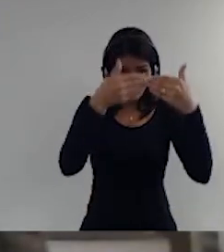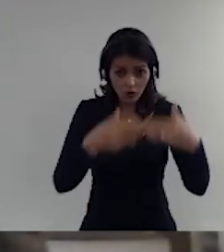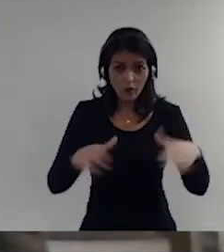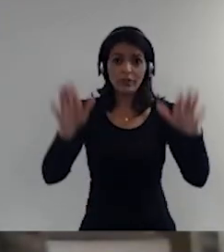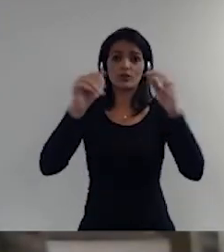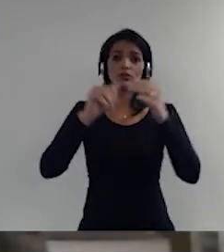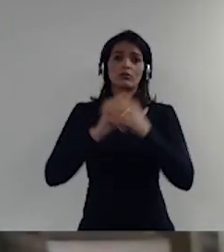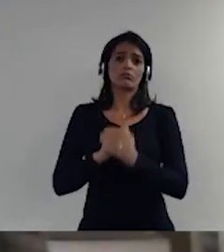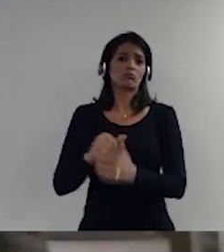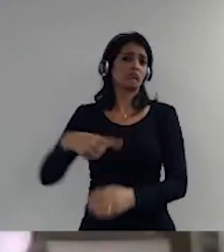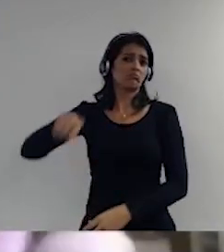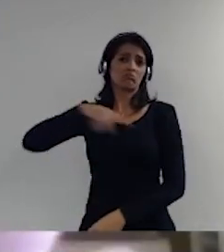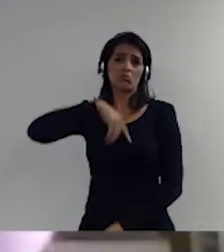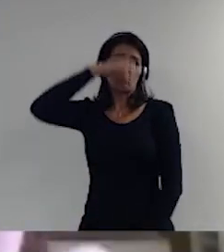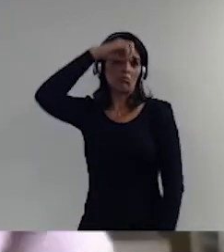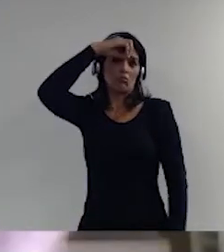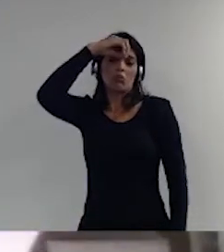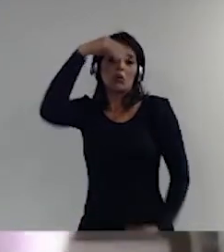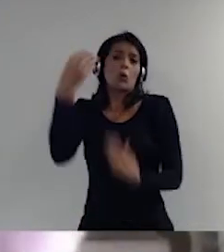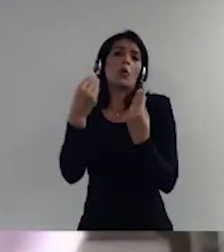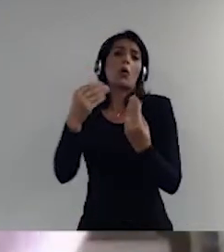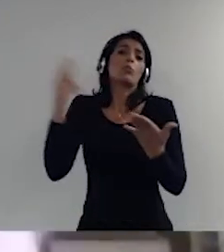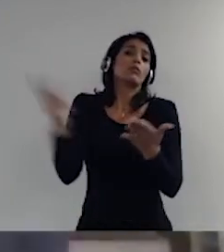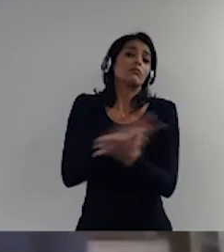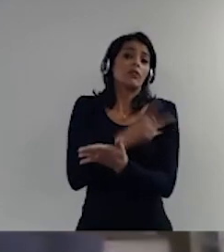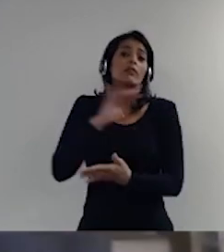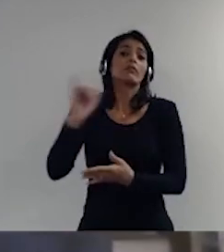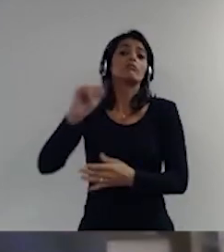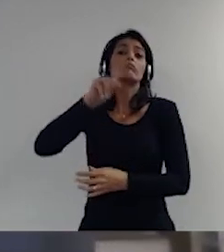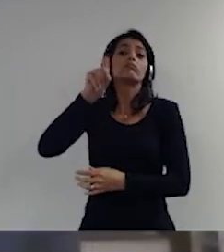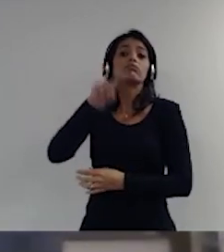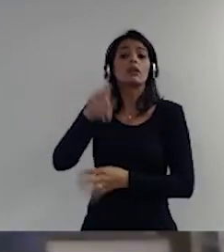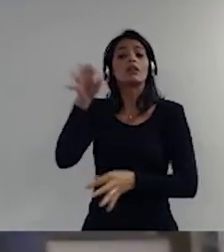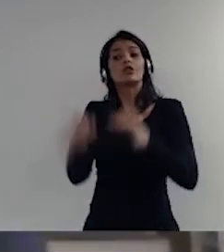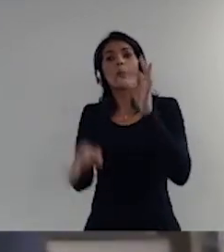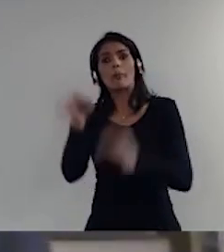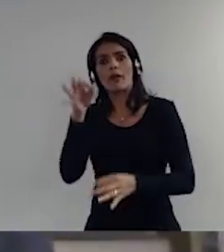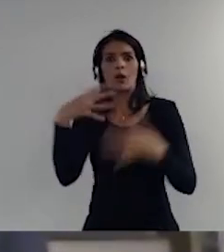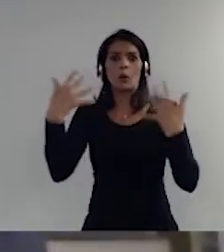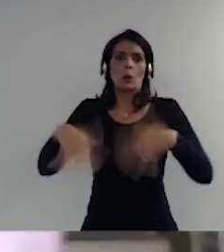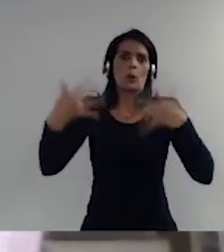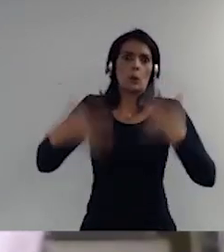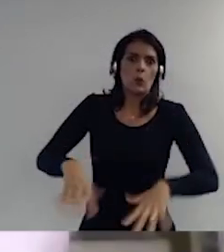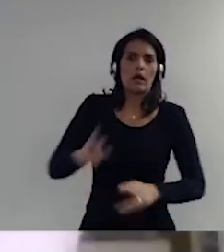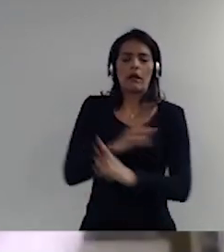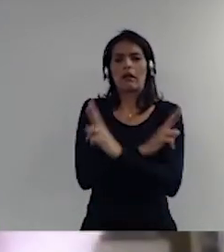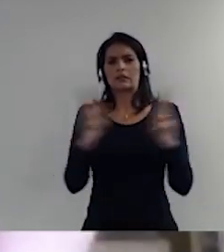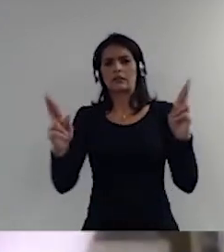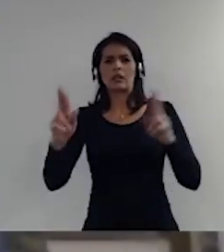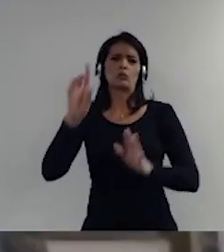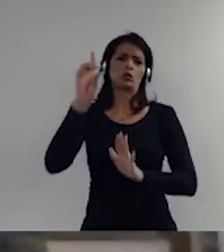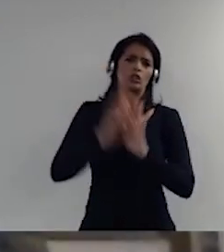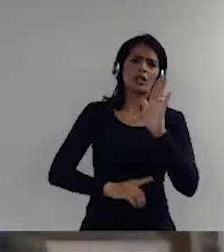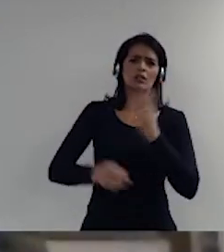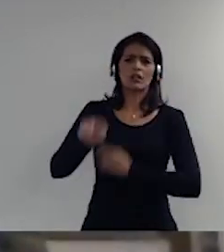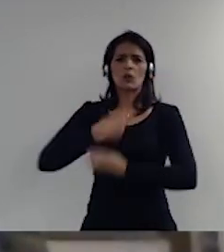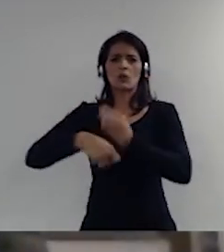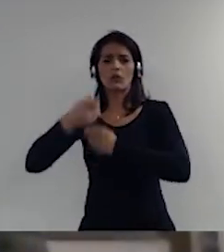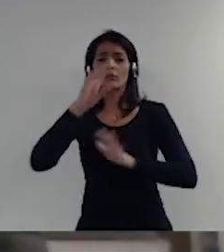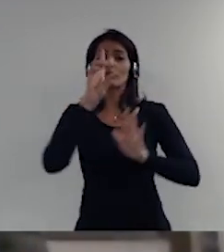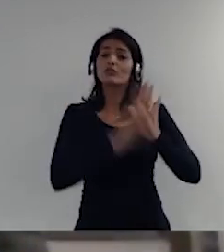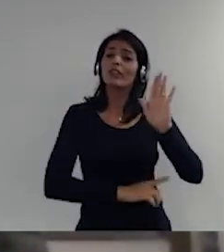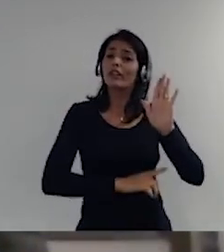ponto de vista de direito privado, se teria um efeito dramático sobre as relações de direito econômico, de